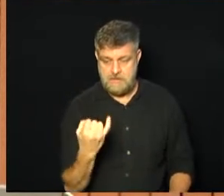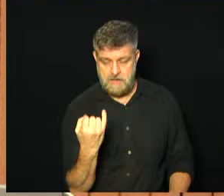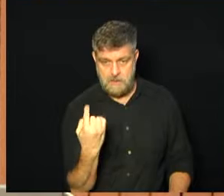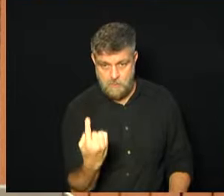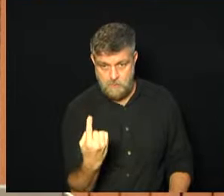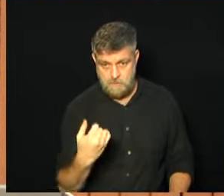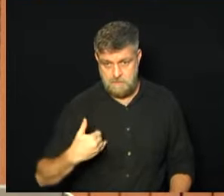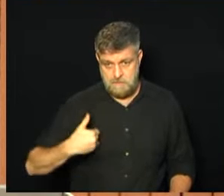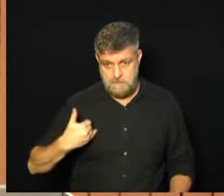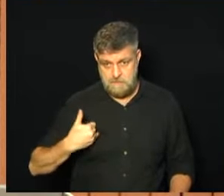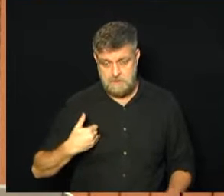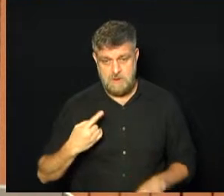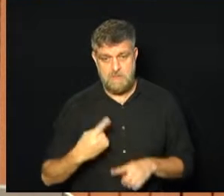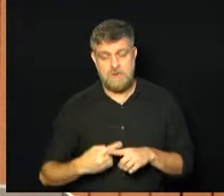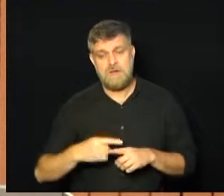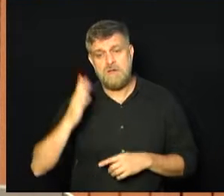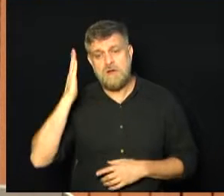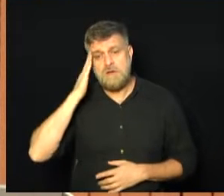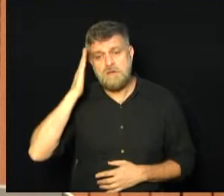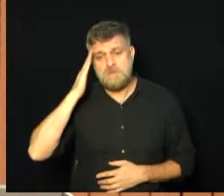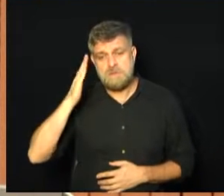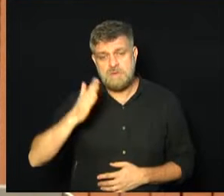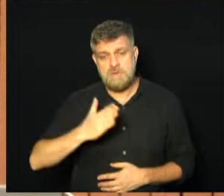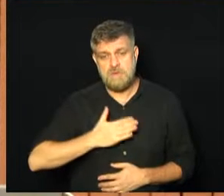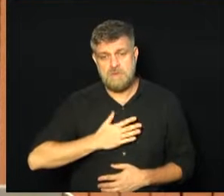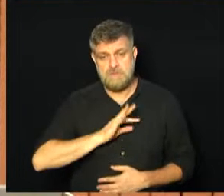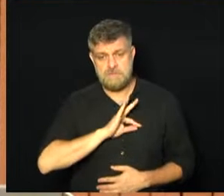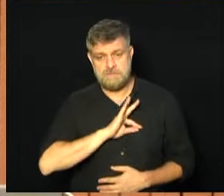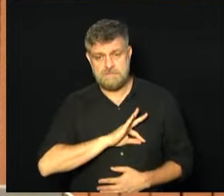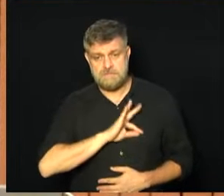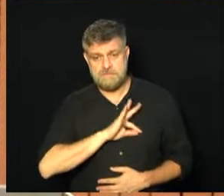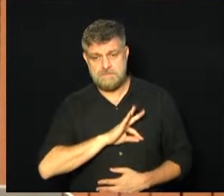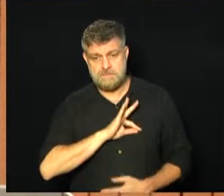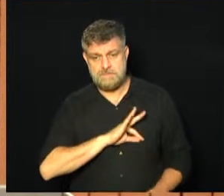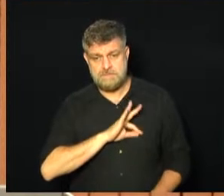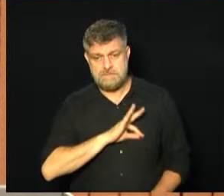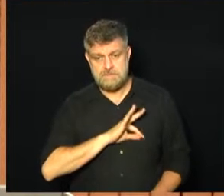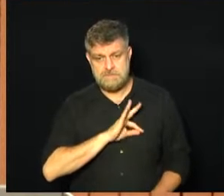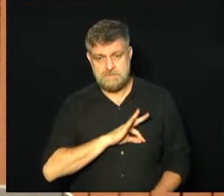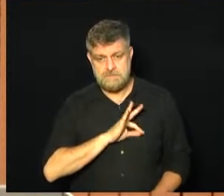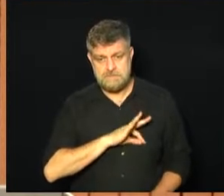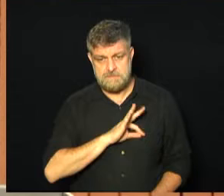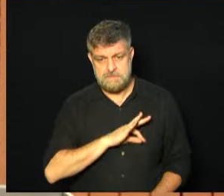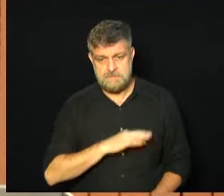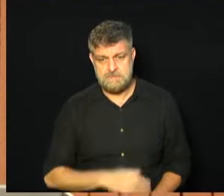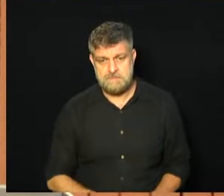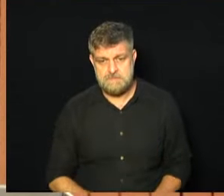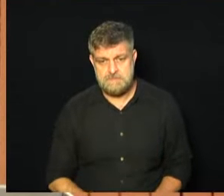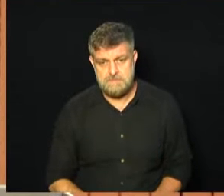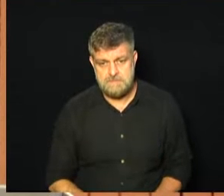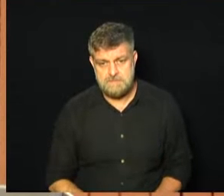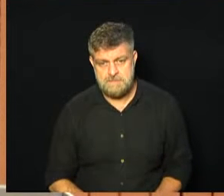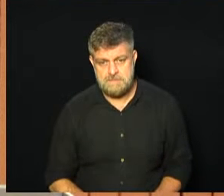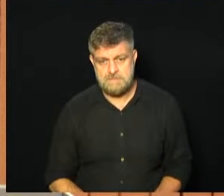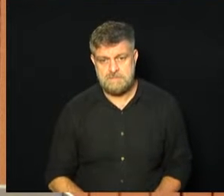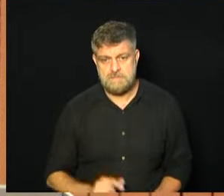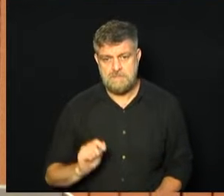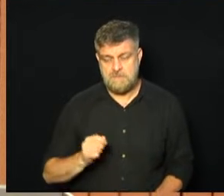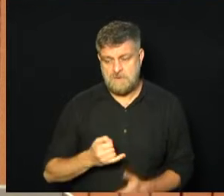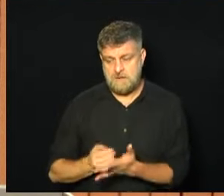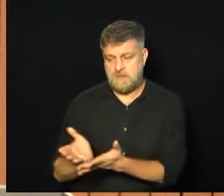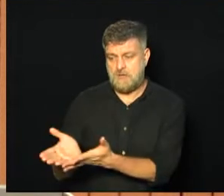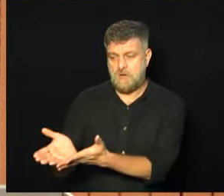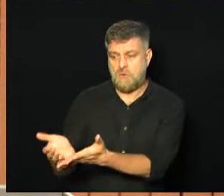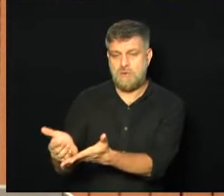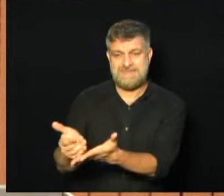Mas porque eu sei que o meu salário, os meus vencimentos, vêm dos